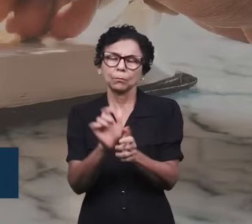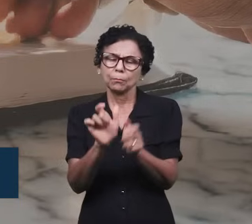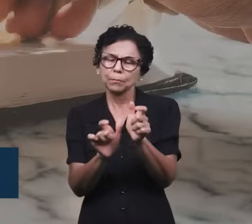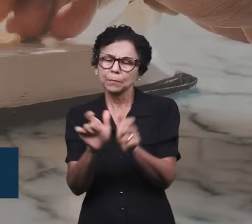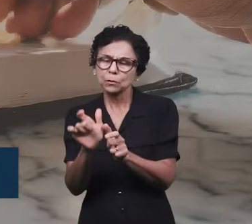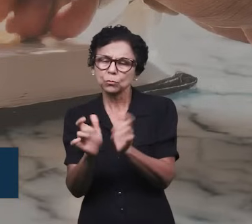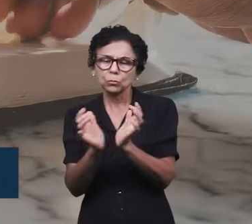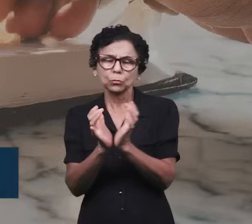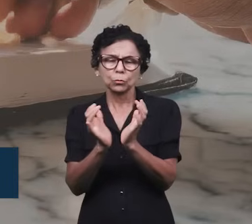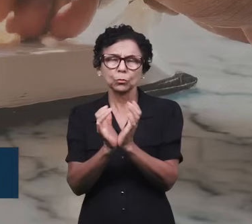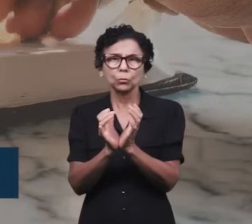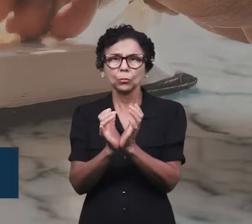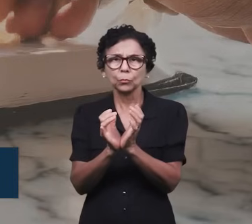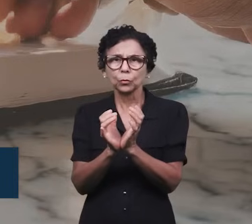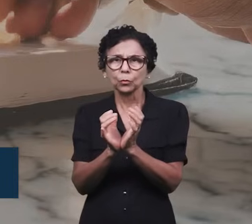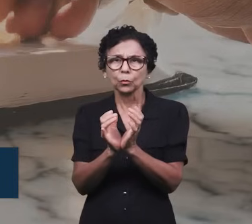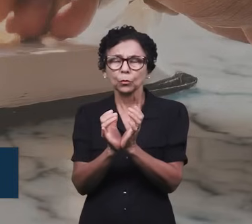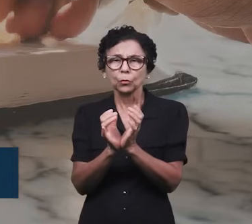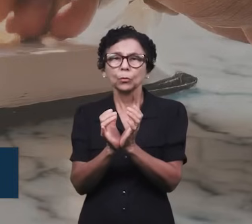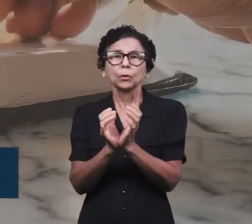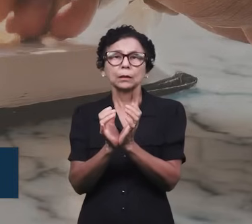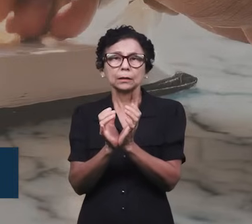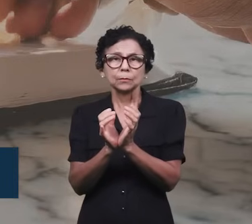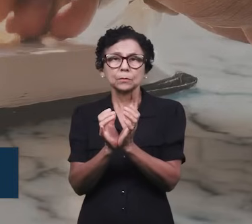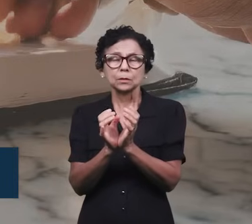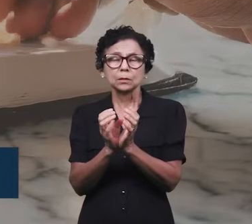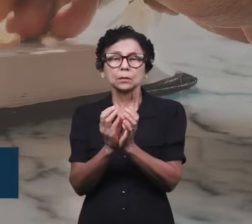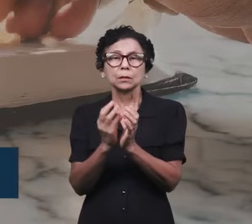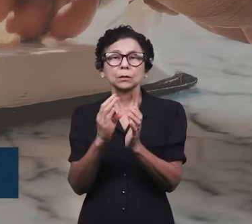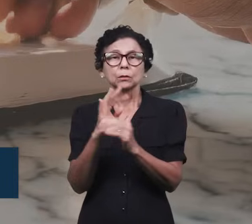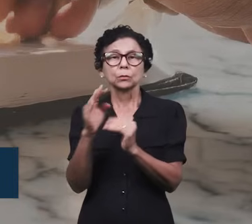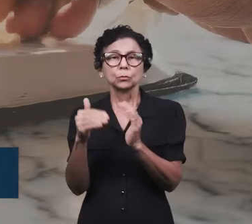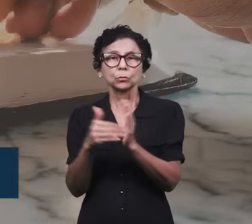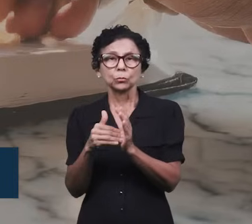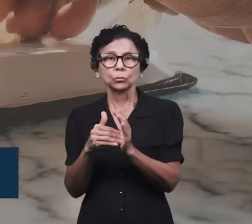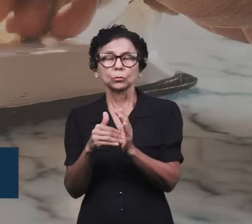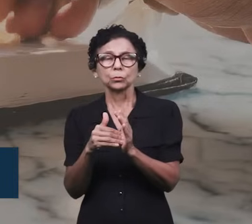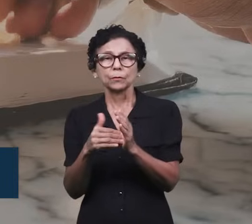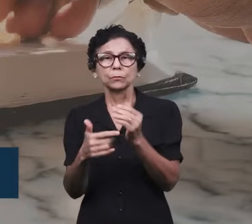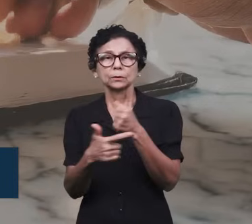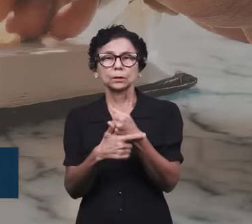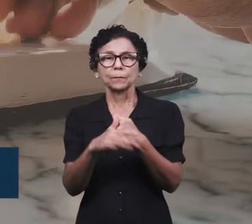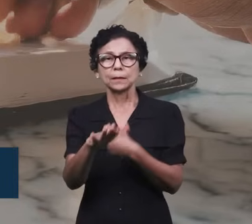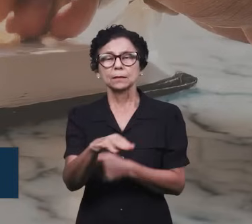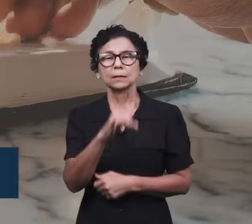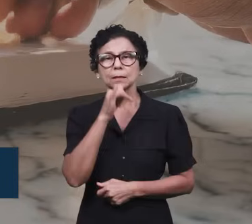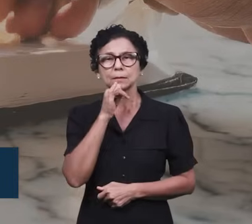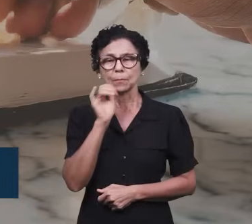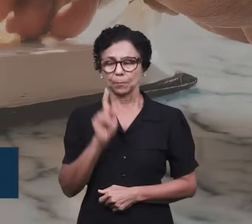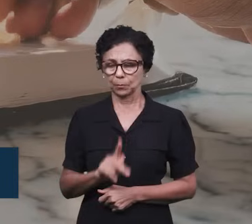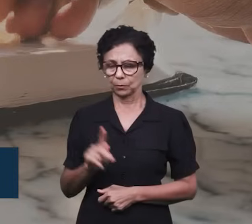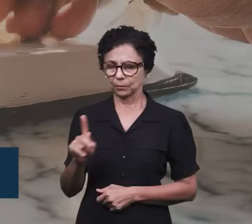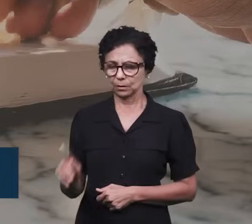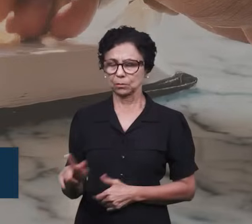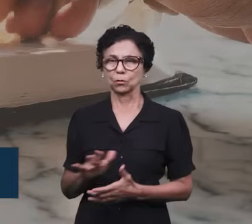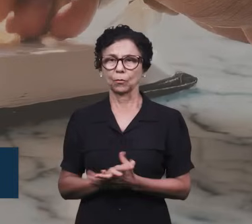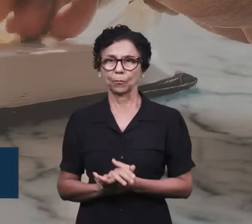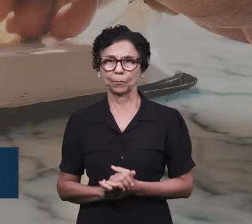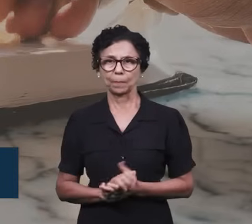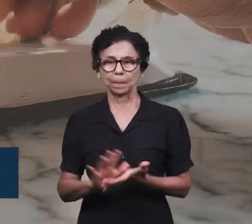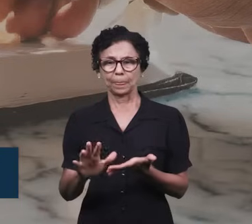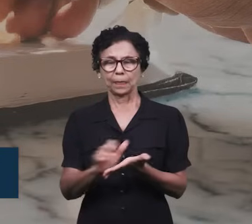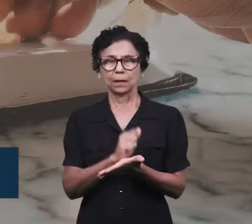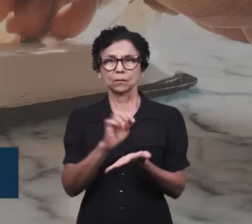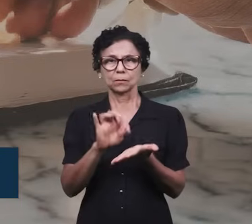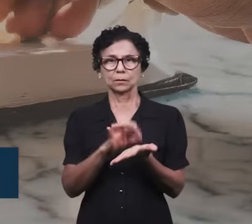pequeno grupo, tudo aquilo que a gente tem na igreja. Por exemplo, você tem uma professora que ela se inscreve como